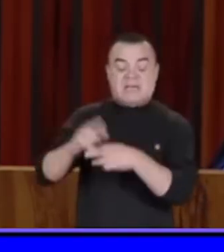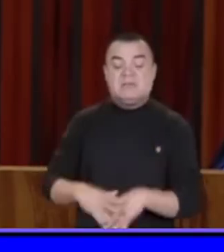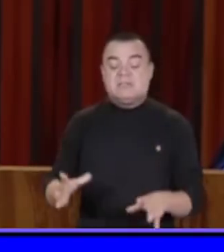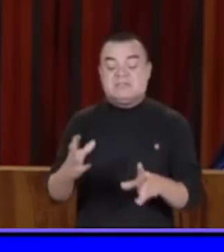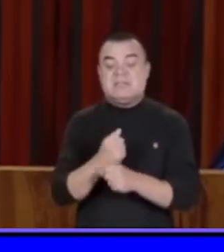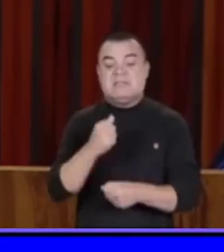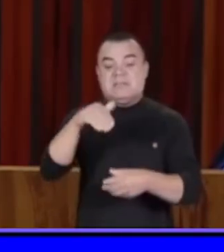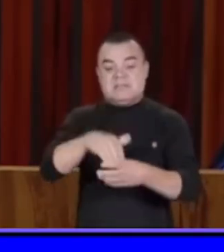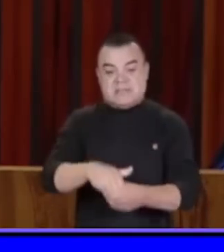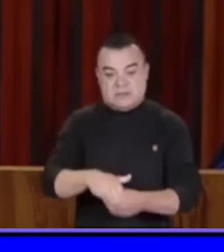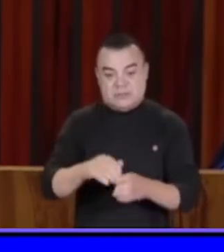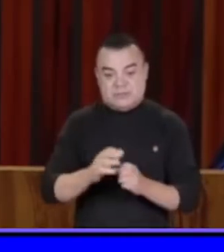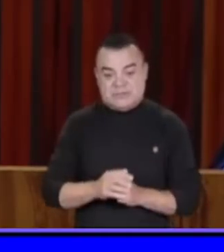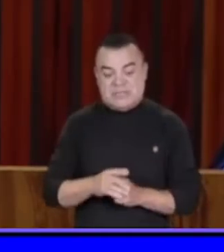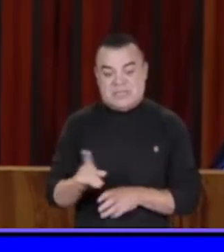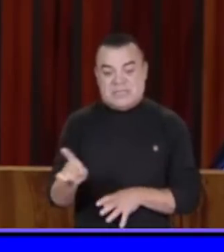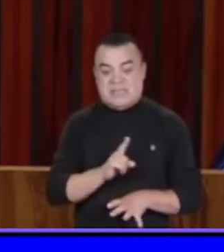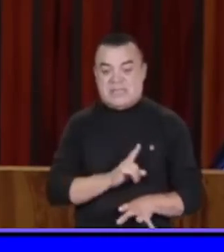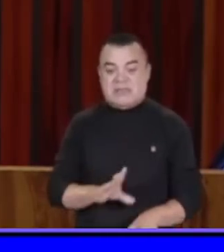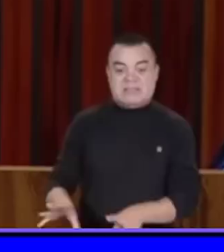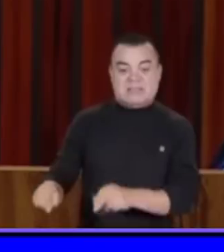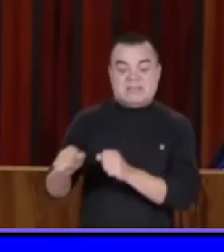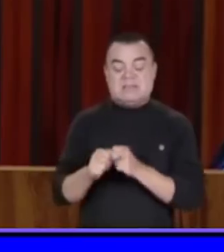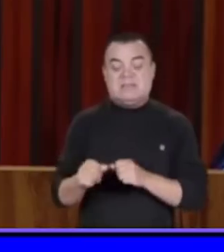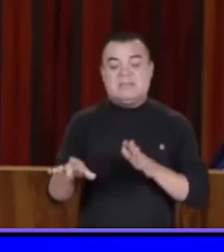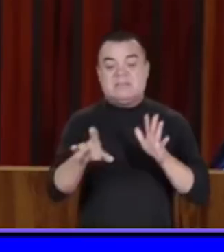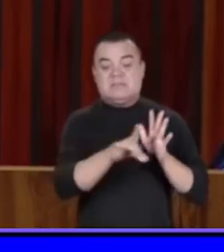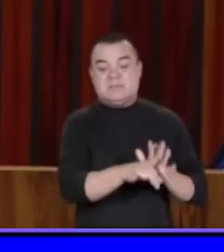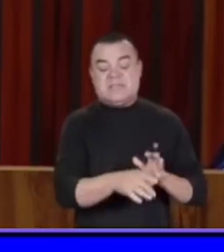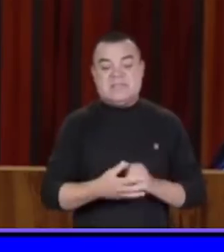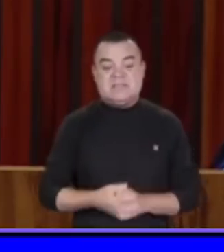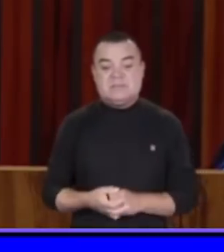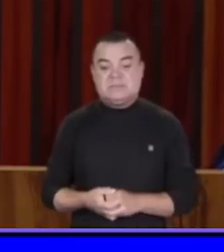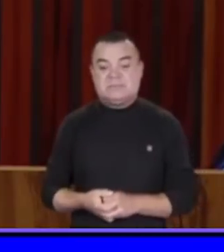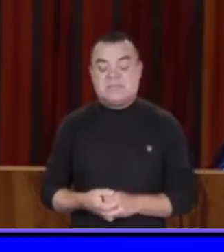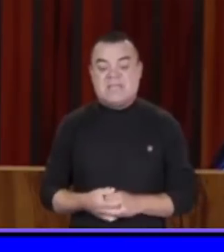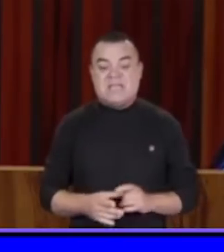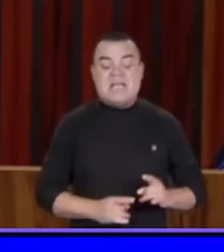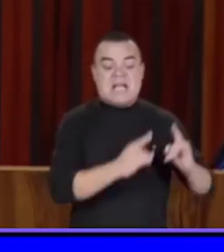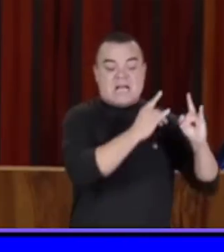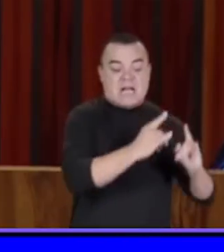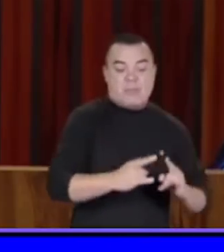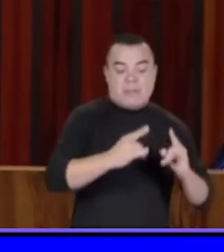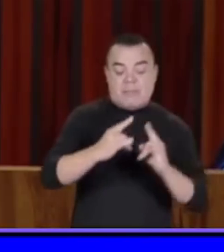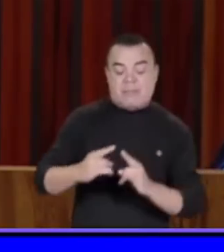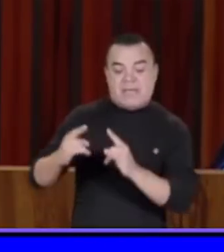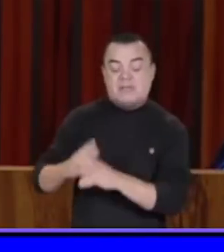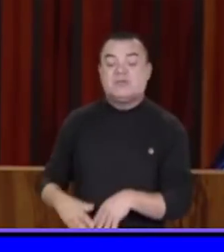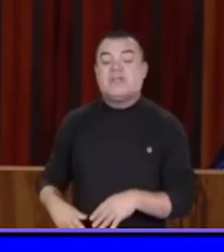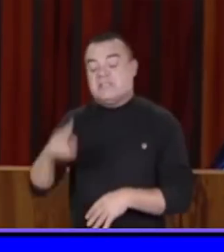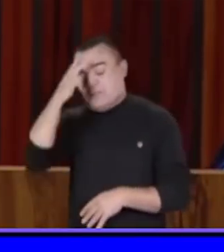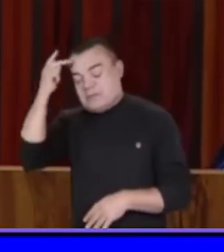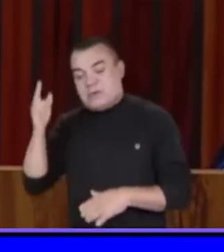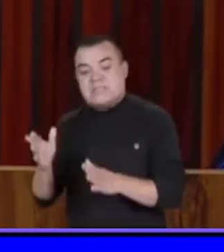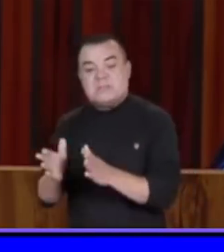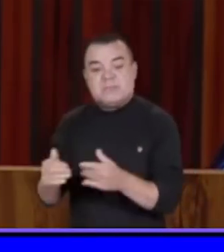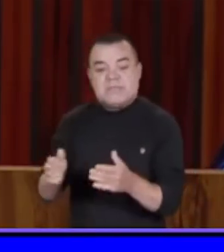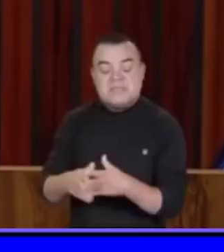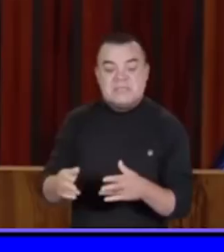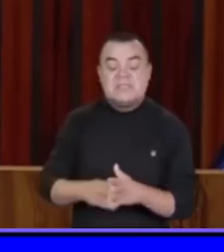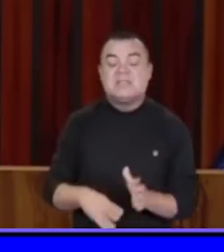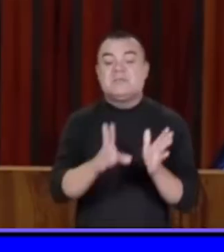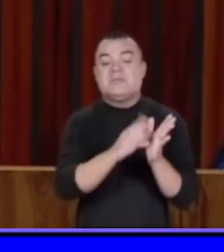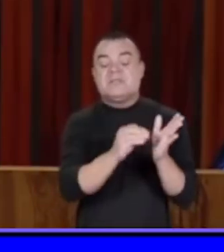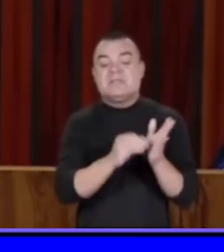pleito, recusando-lhe legitimidade. Acampamentos de pessoas pedindo medidas de ruptura da